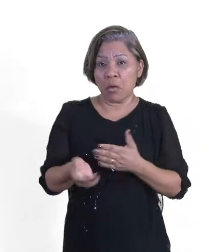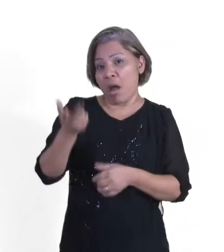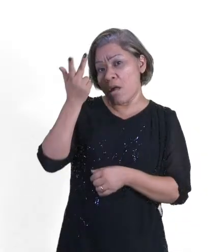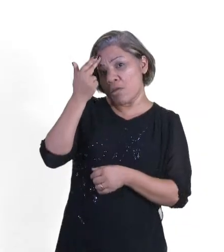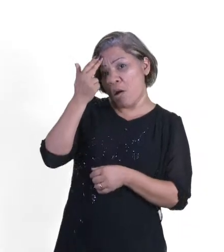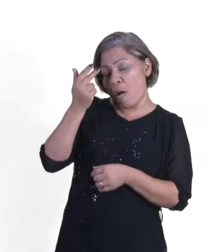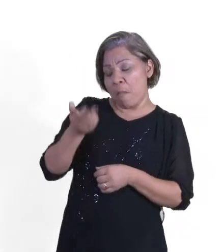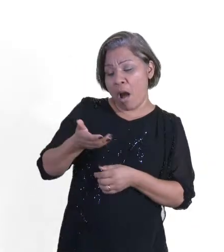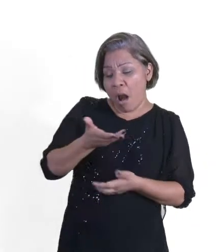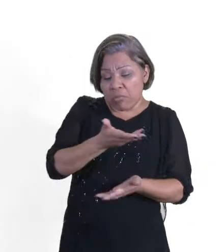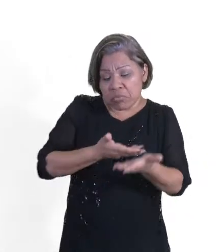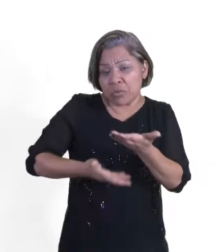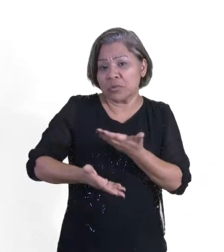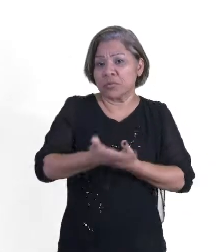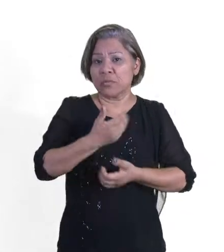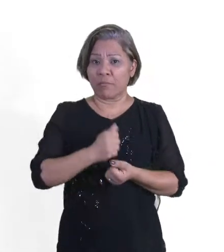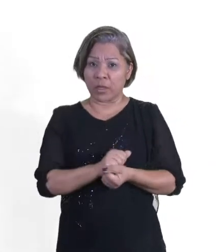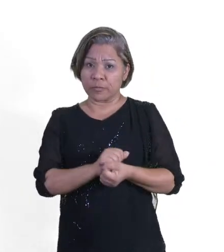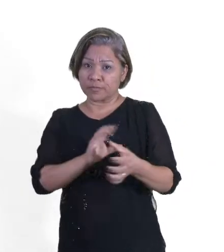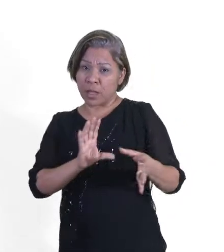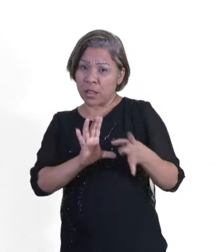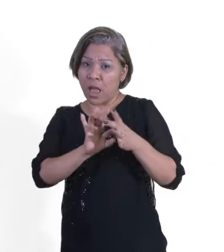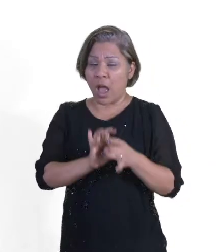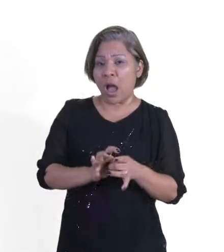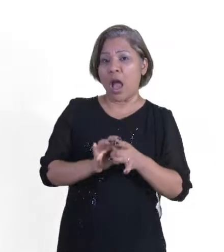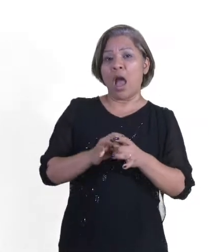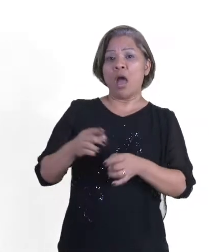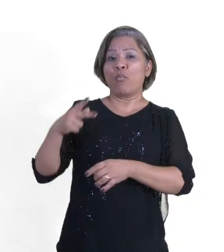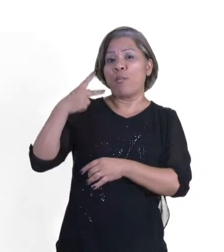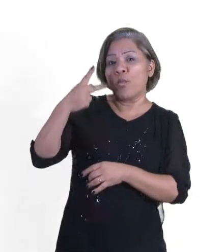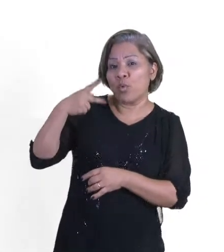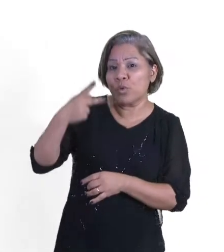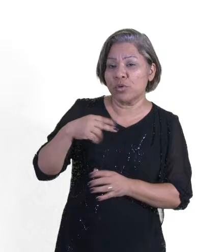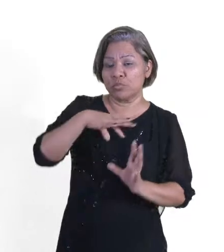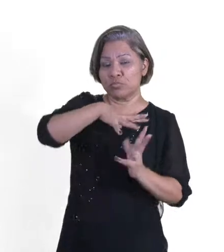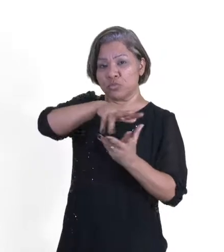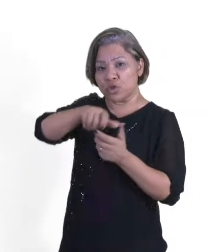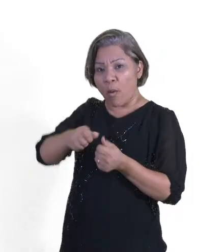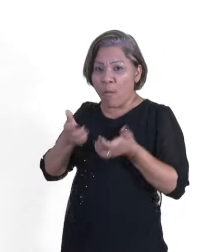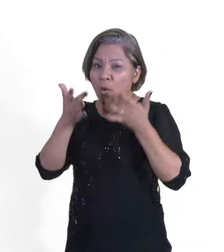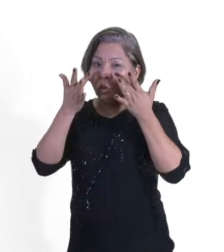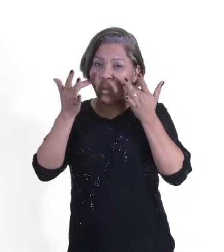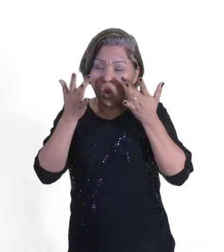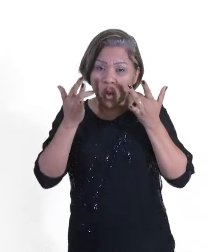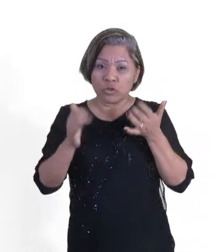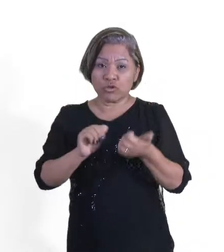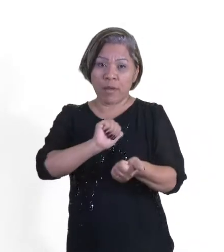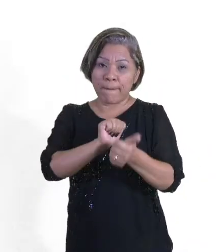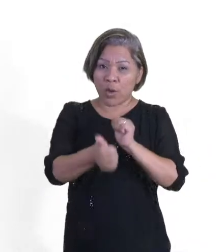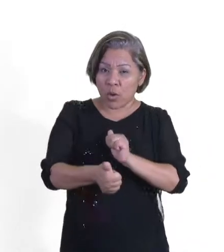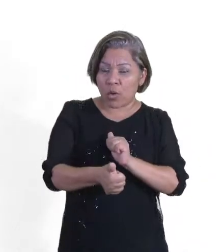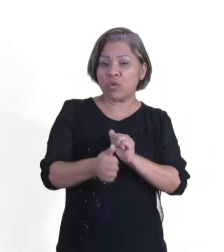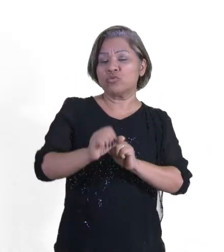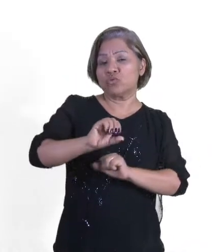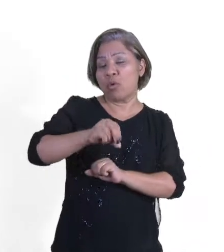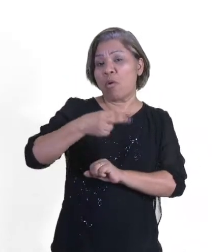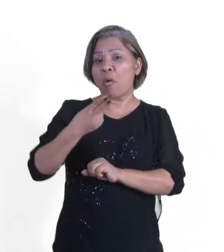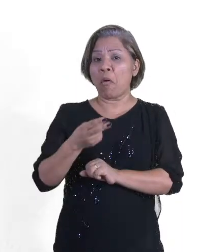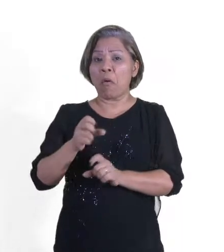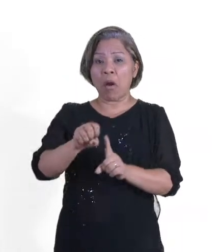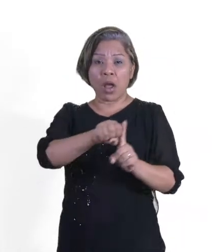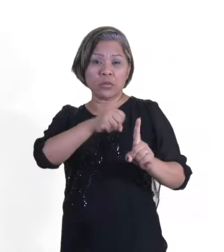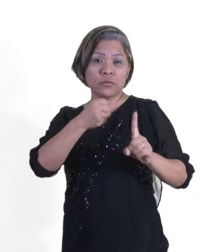meio, ligados à política, ao mundo artístico, esporte e à sociedade de uma forma em